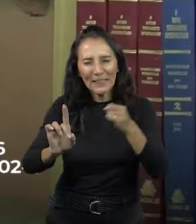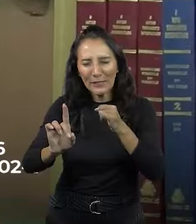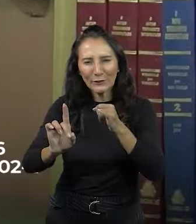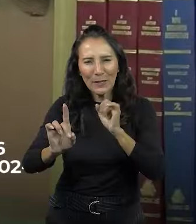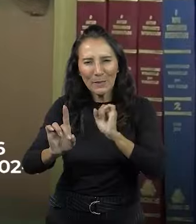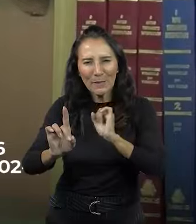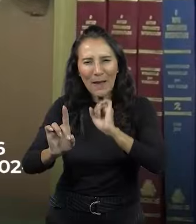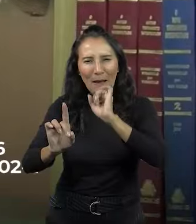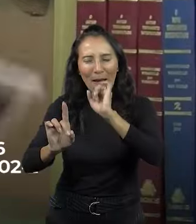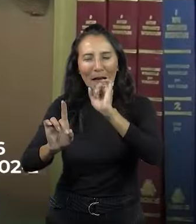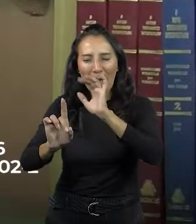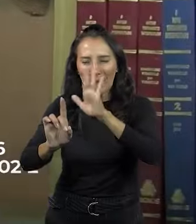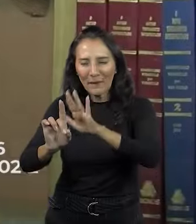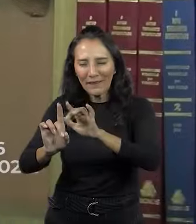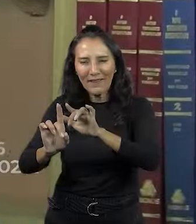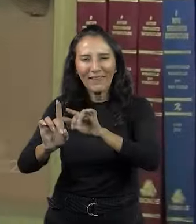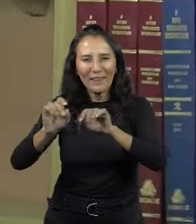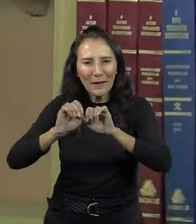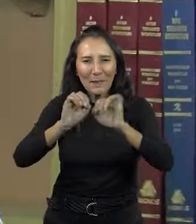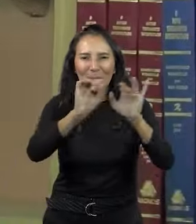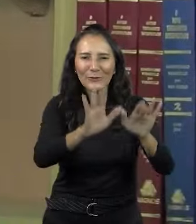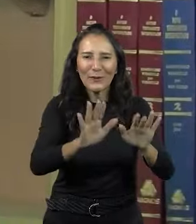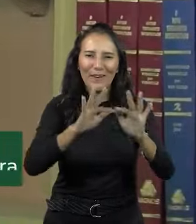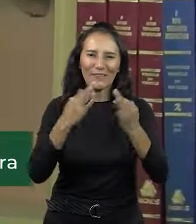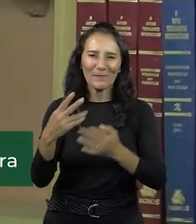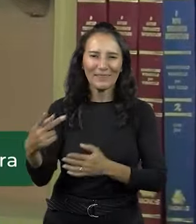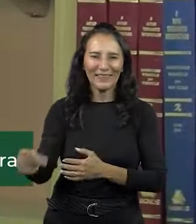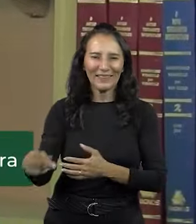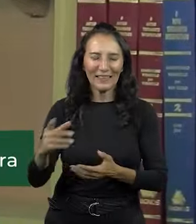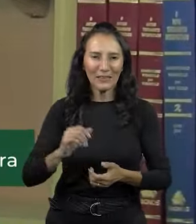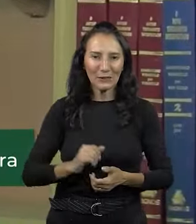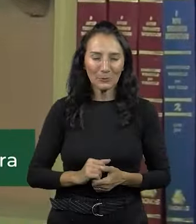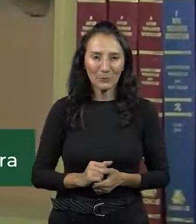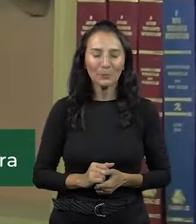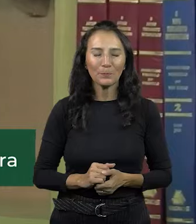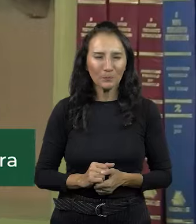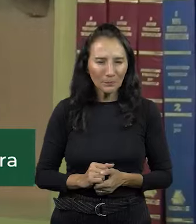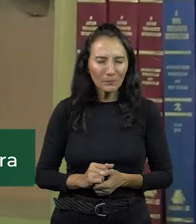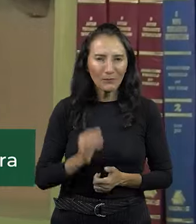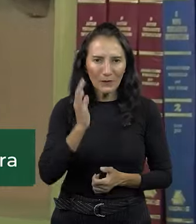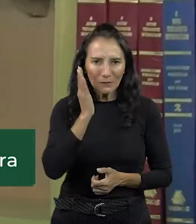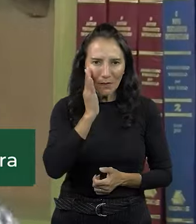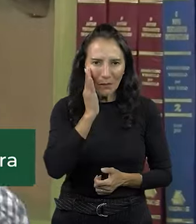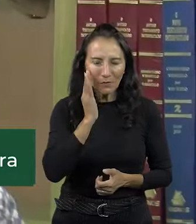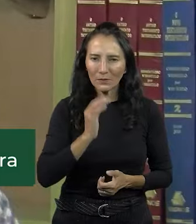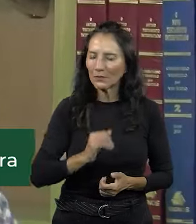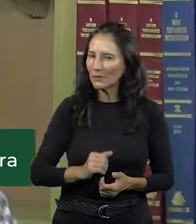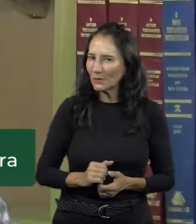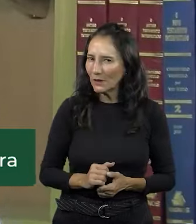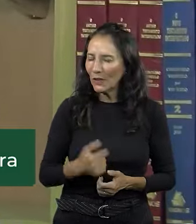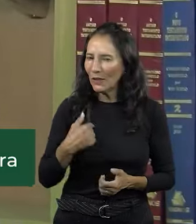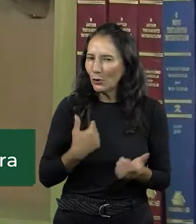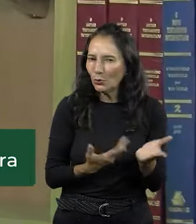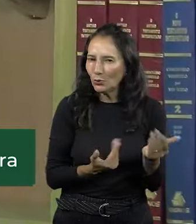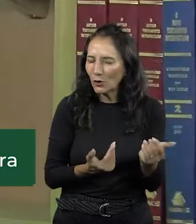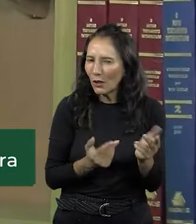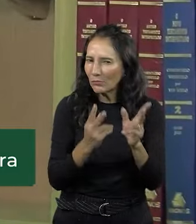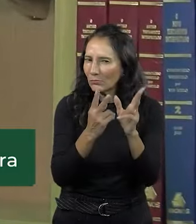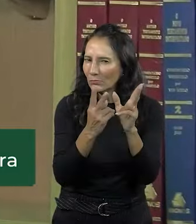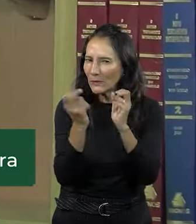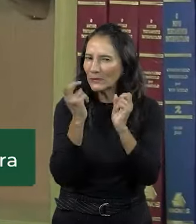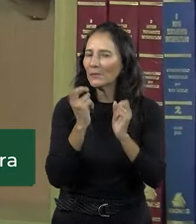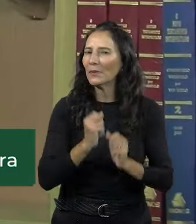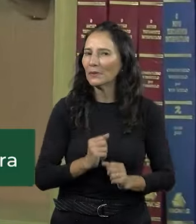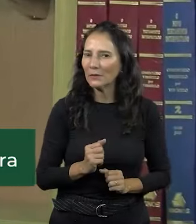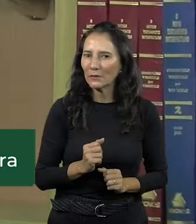isso muito jovem e ao entender isso através de uma pregação eu comecei a canalisar todos